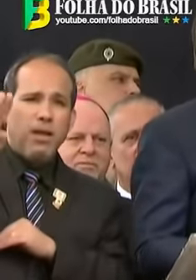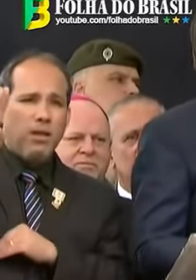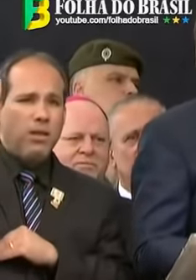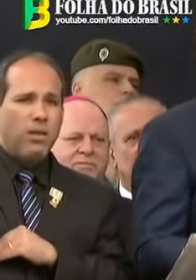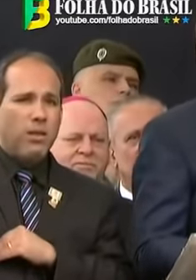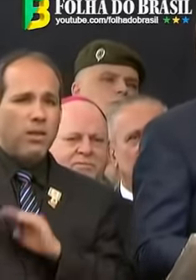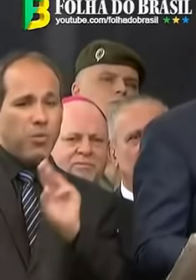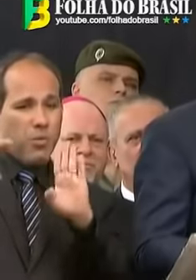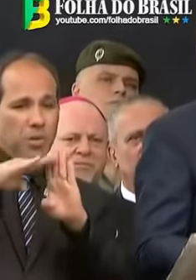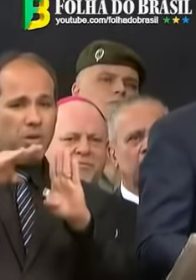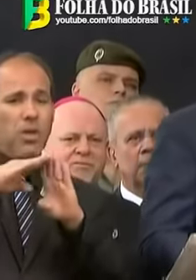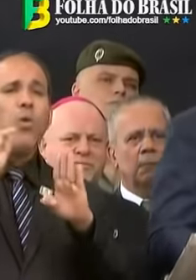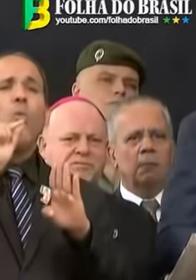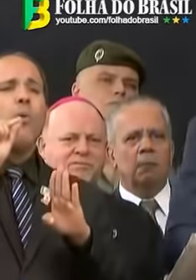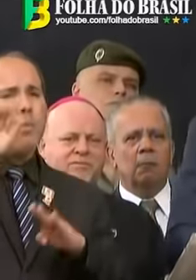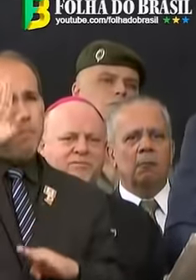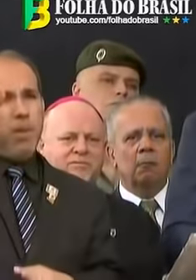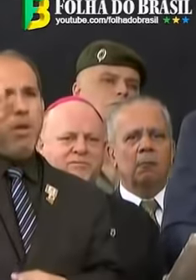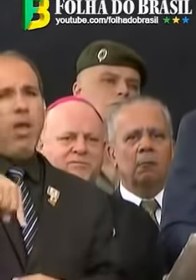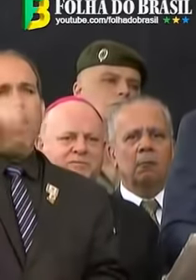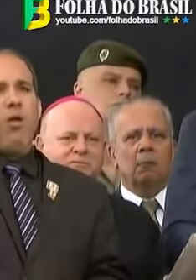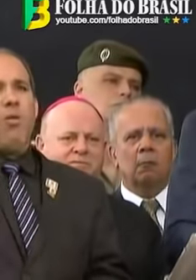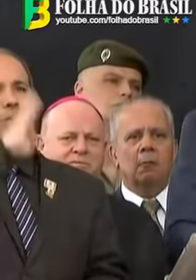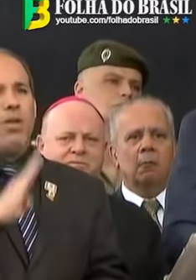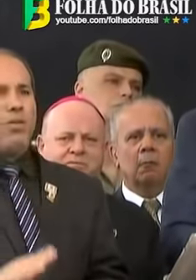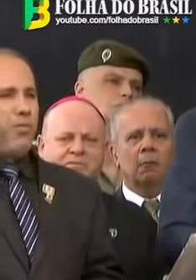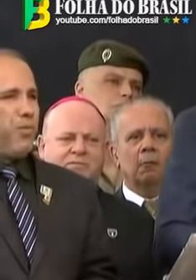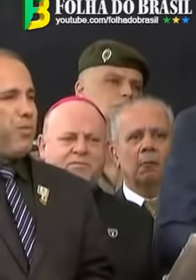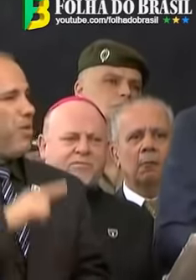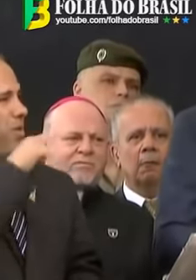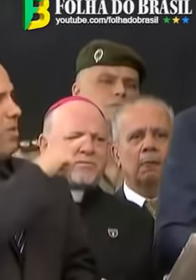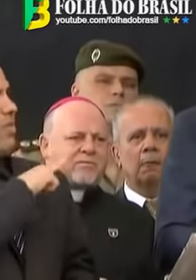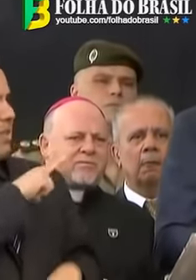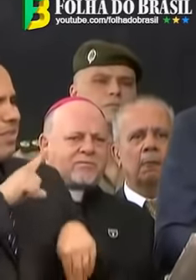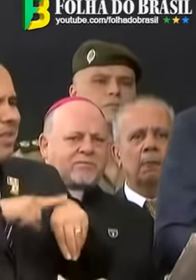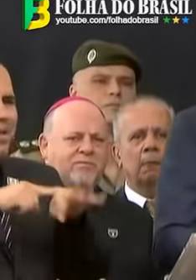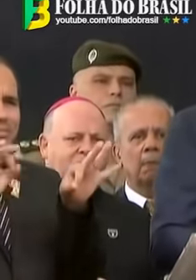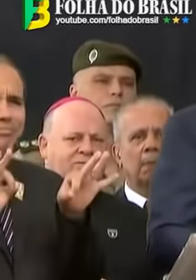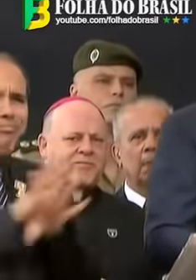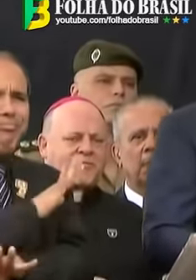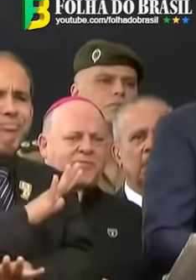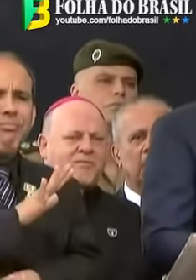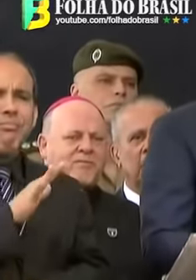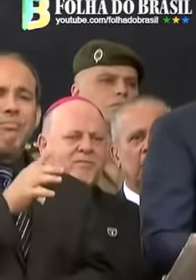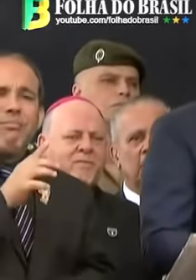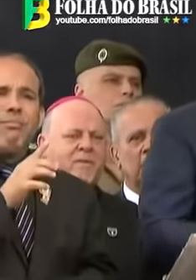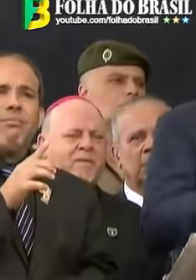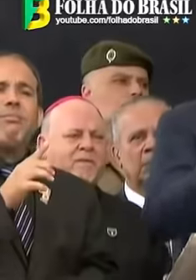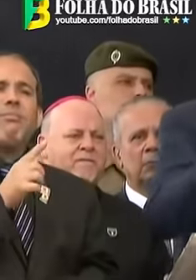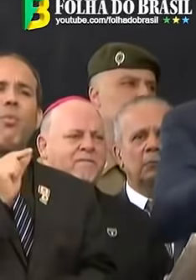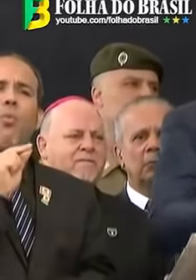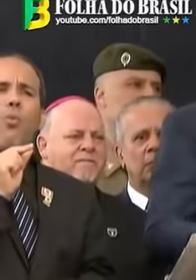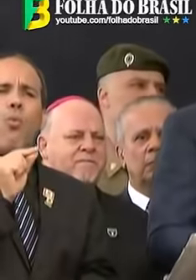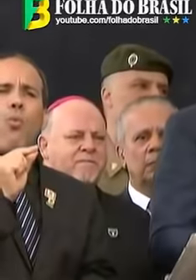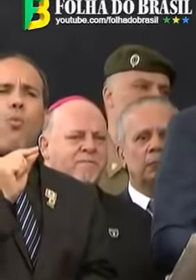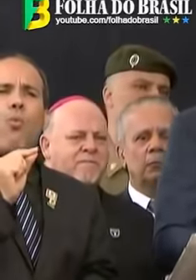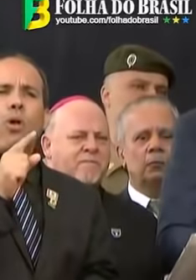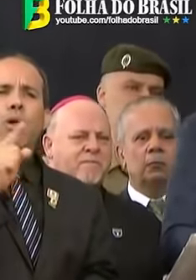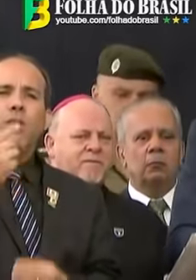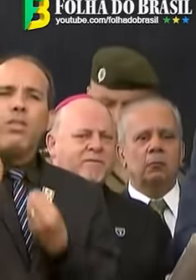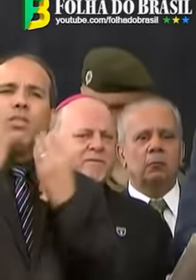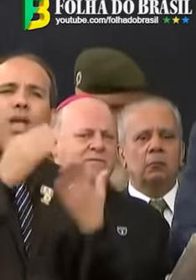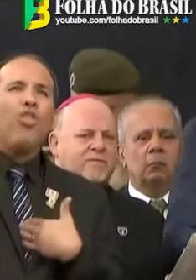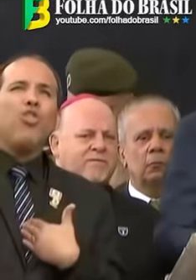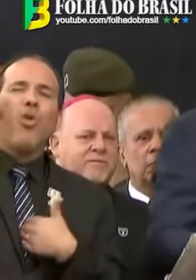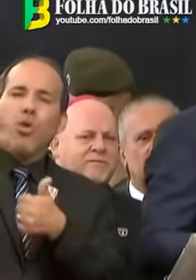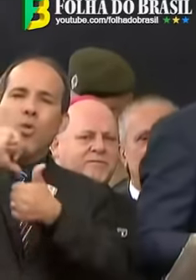Aeronáutica está o nosso Brasil. E Vossa Excelência, de pronto, prontificou-se de modo que este sonho se